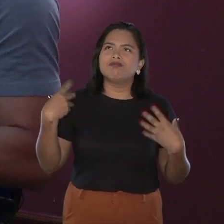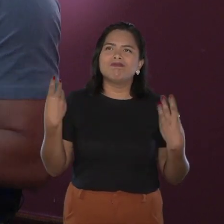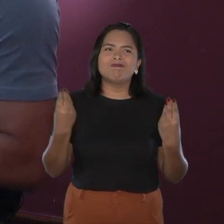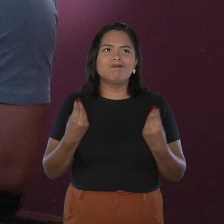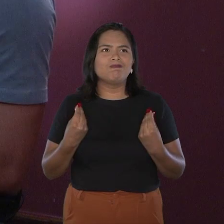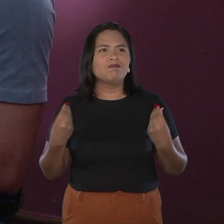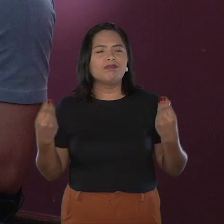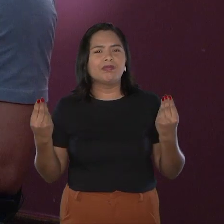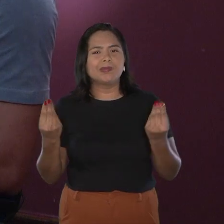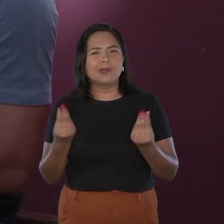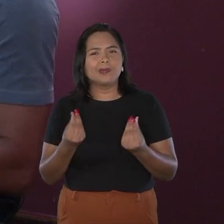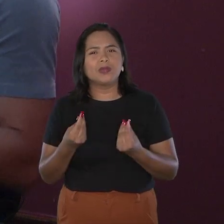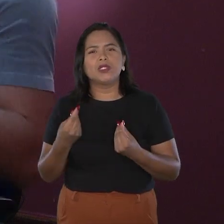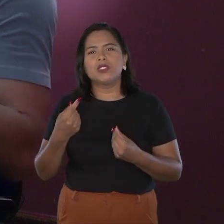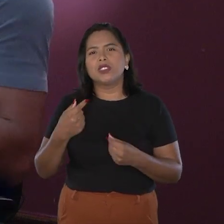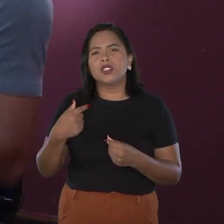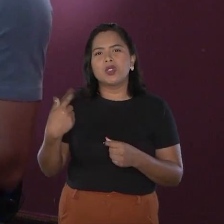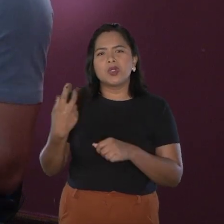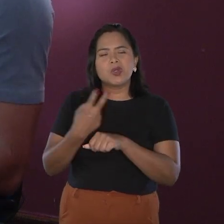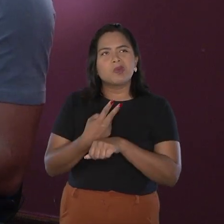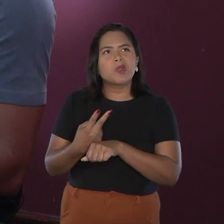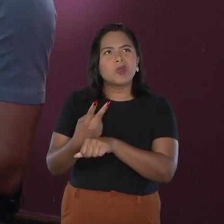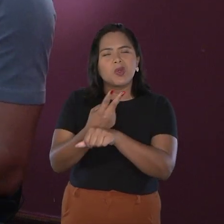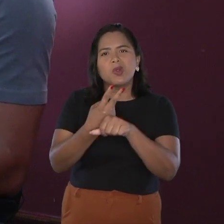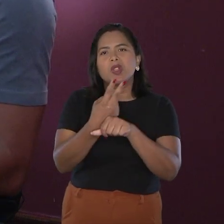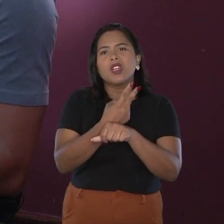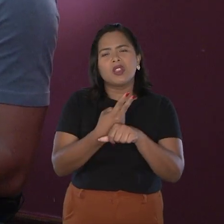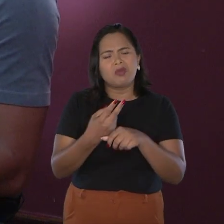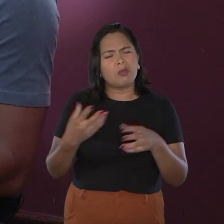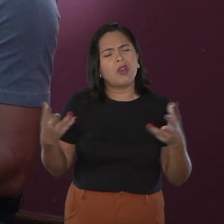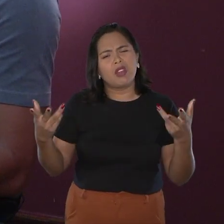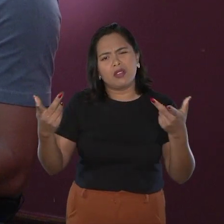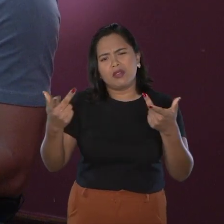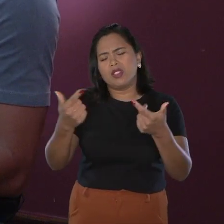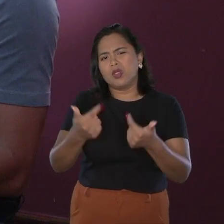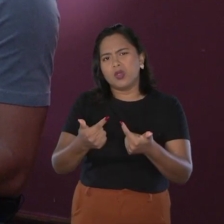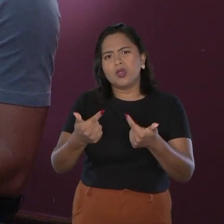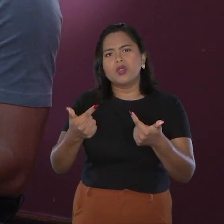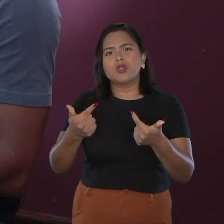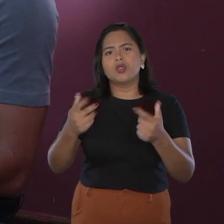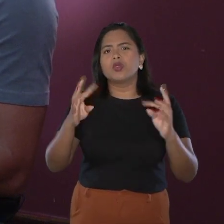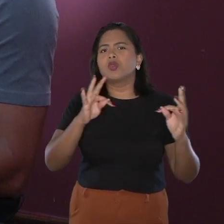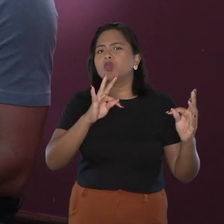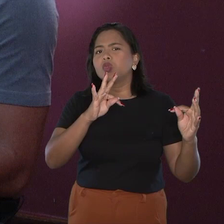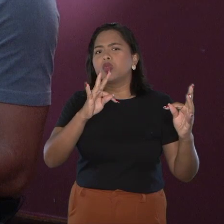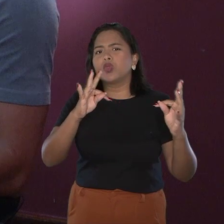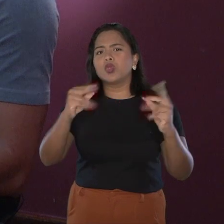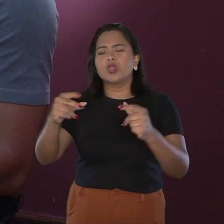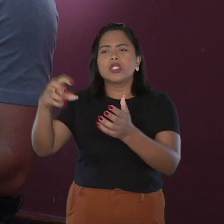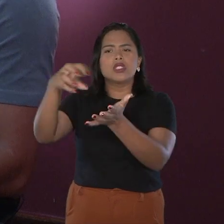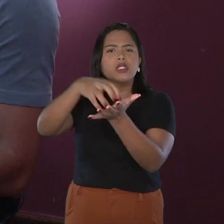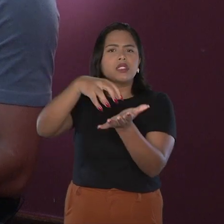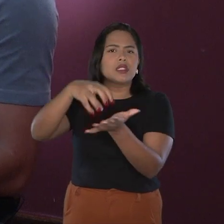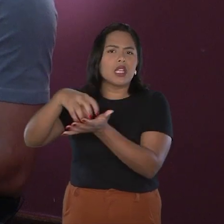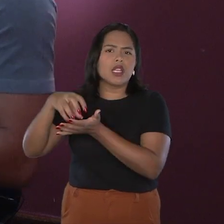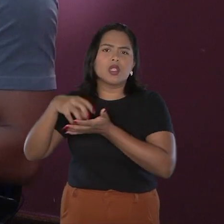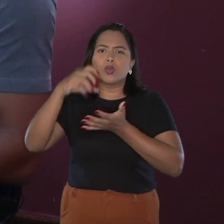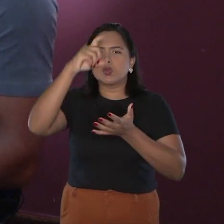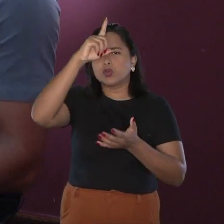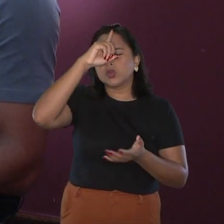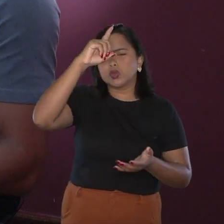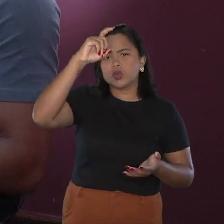o tempo foi acontecendo e conforme a gente ia procurando Jessica foi muito bonito de ver isso todas as clínicas todas as instituições